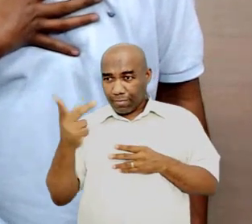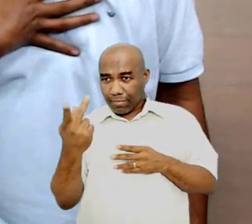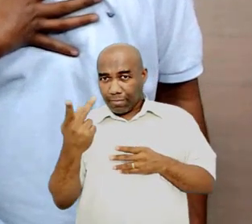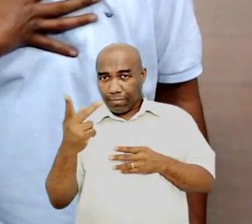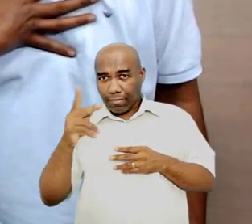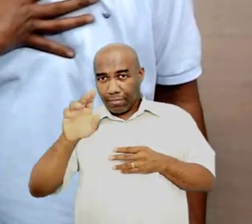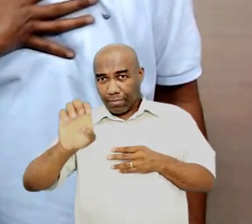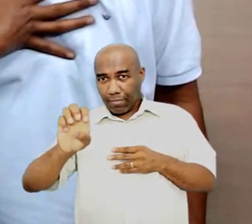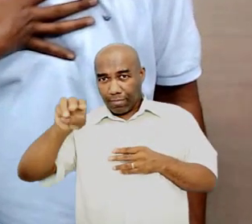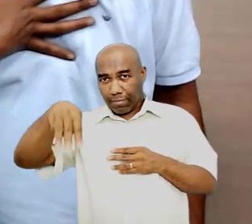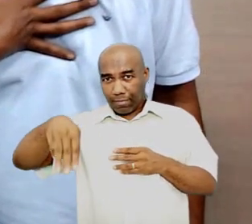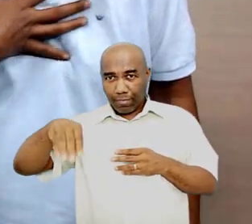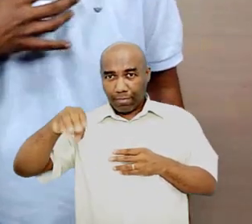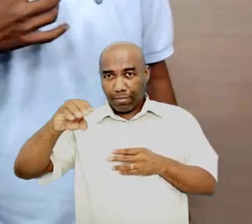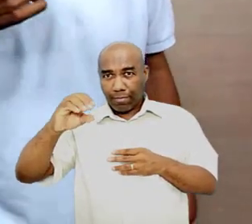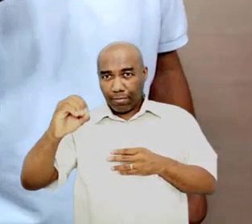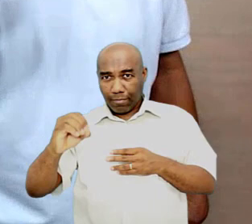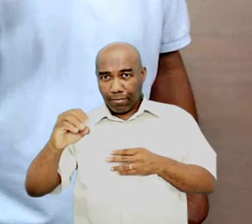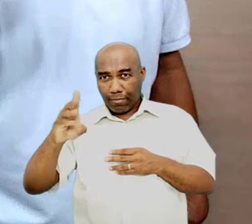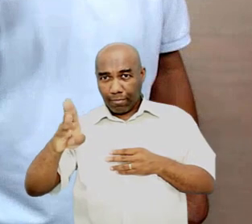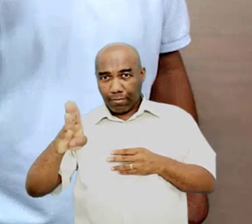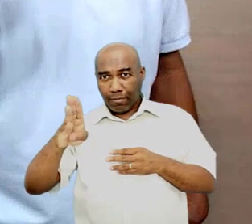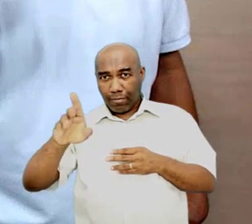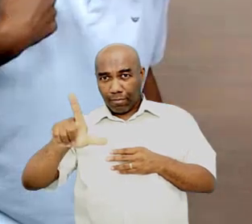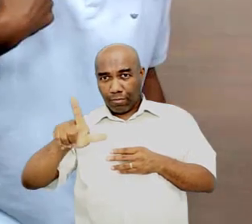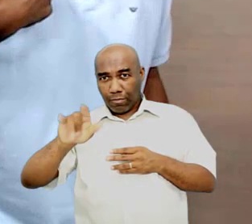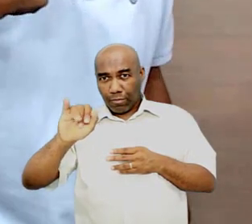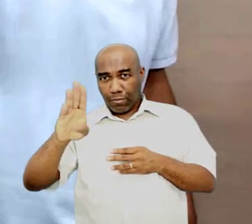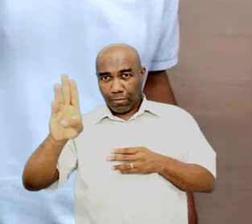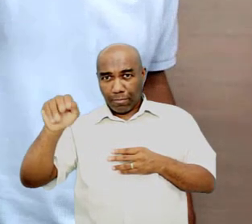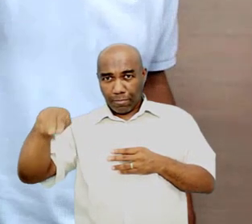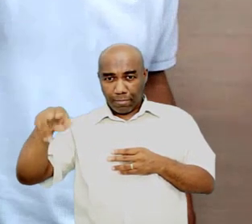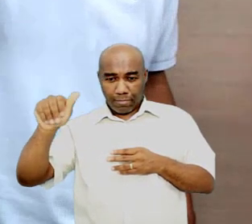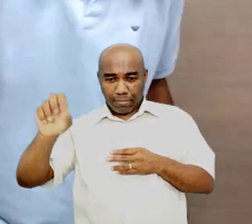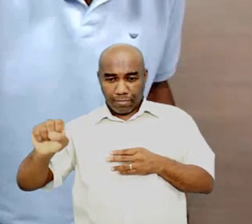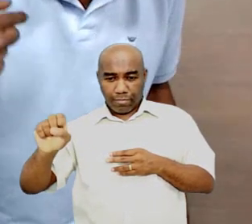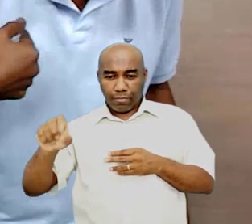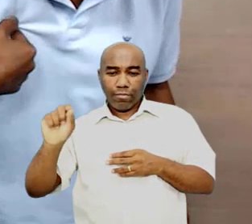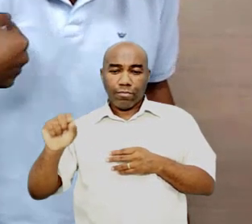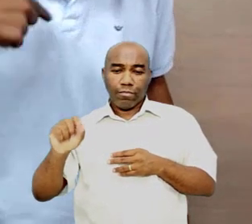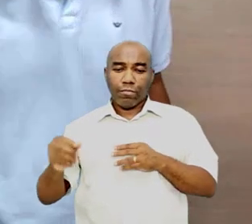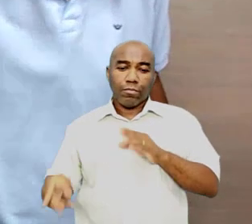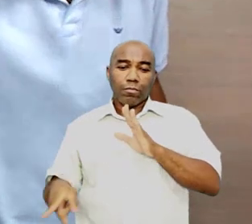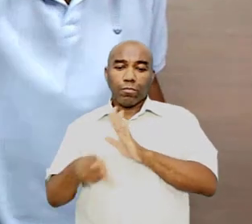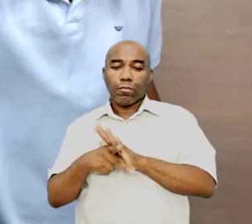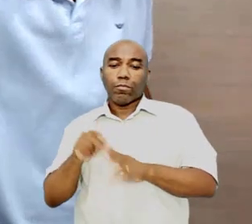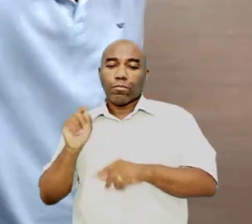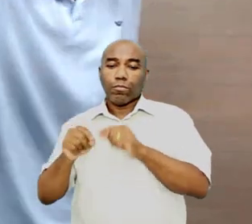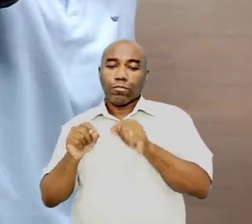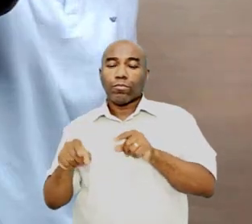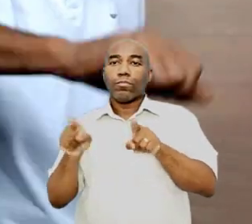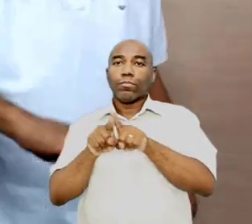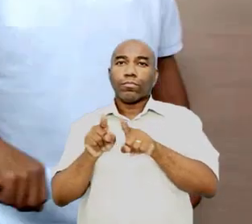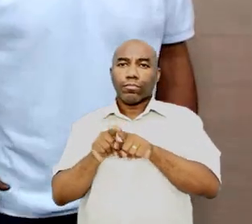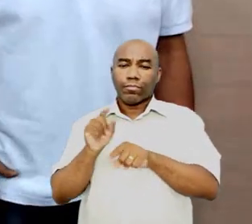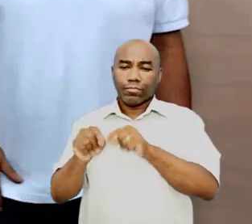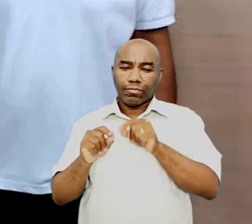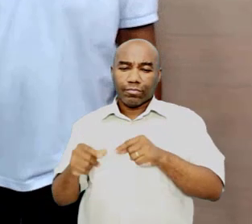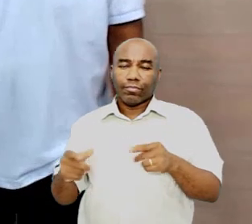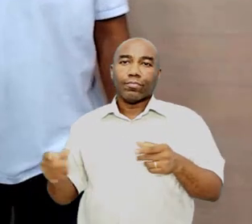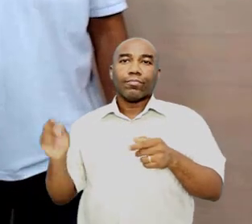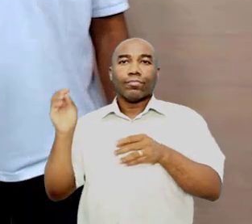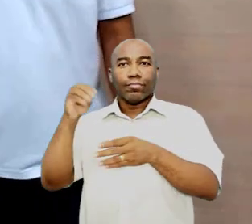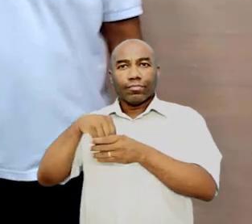Hemaglutinina são proteínas produzidas geneticamente pelo próprio